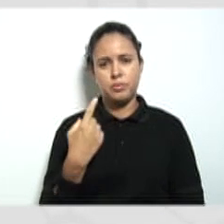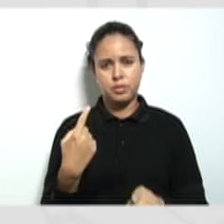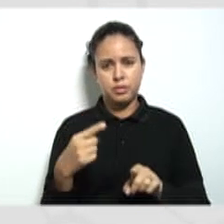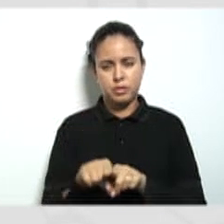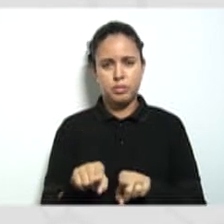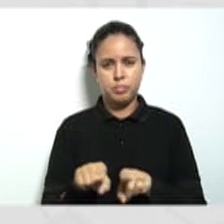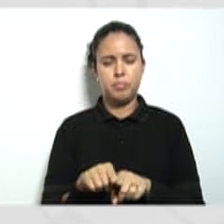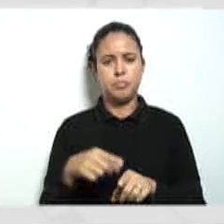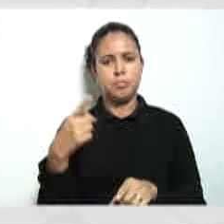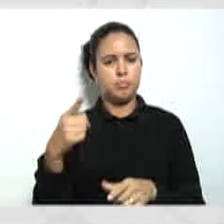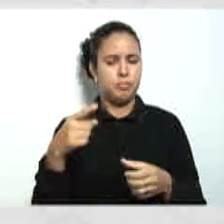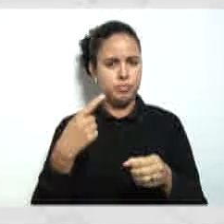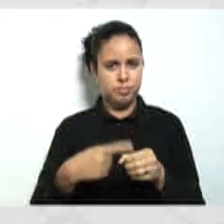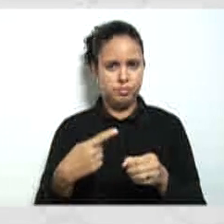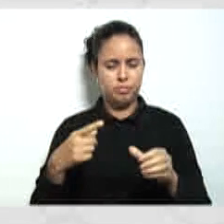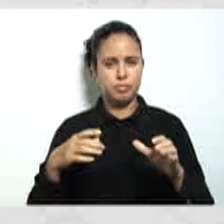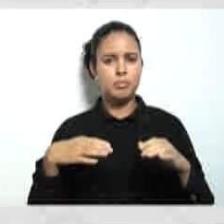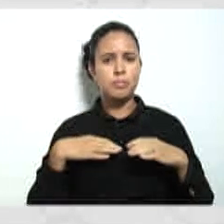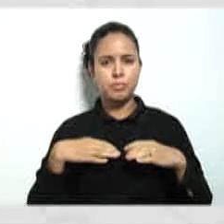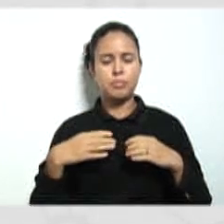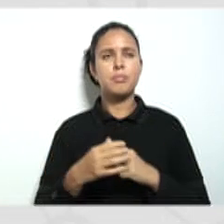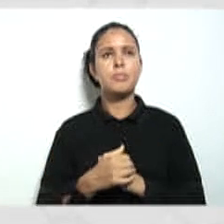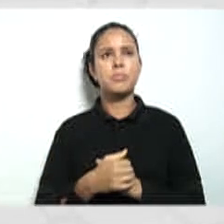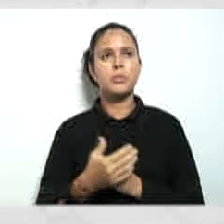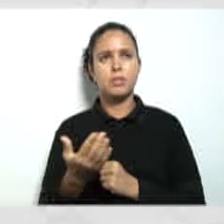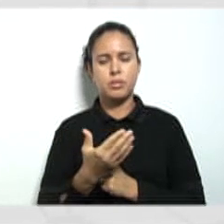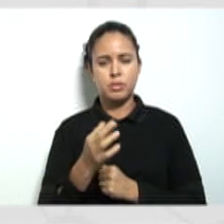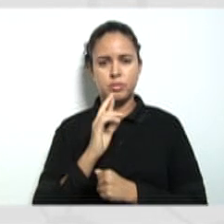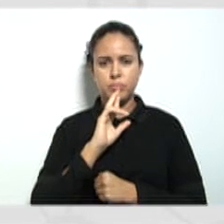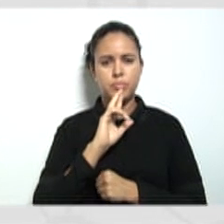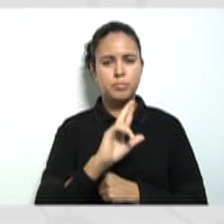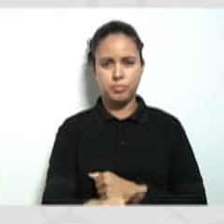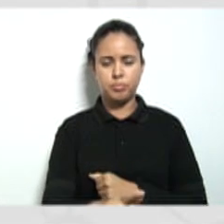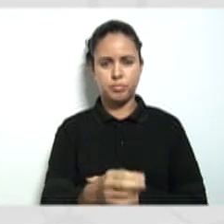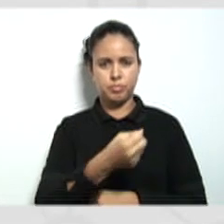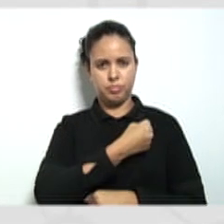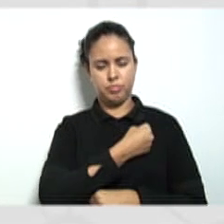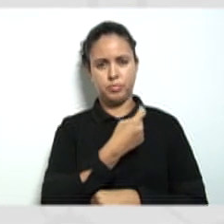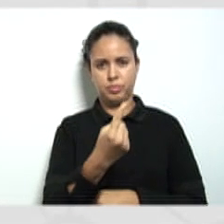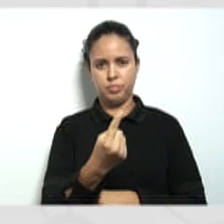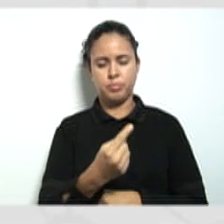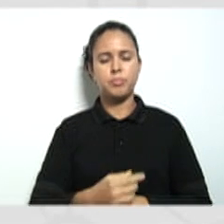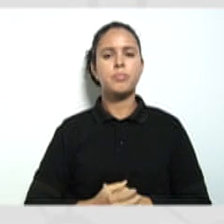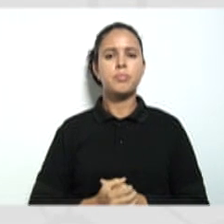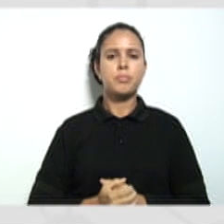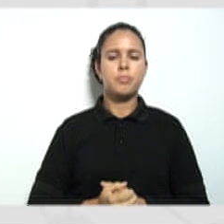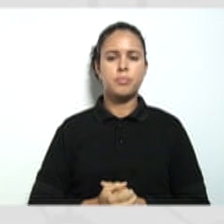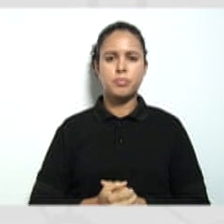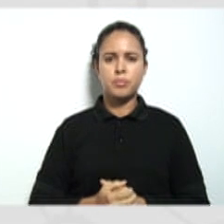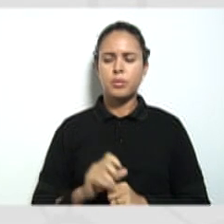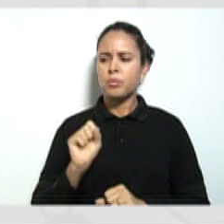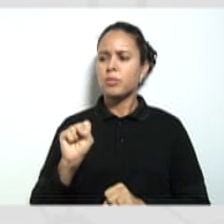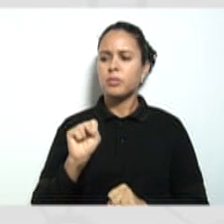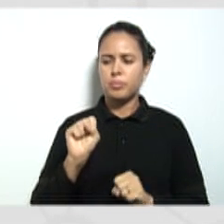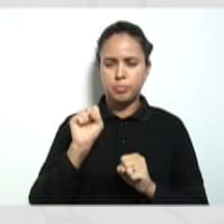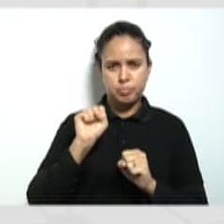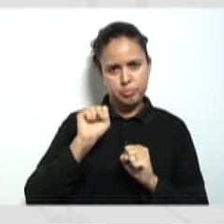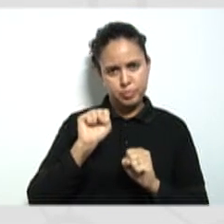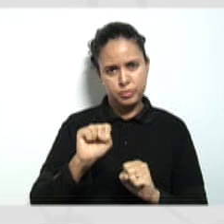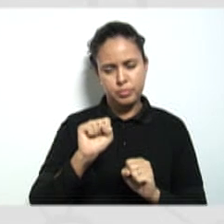está. Vamos começar respondendo a número 1. Professor, Sim. nós temos o que a gente pode dizer sobre algumas